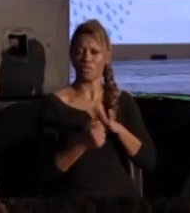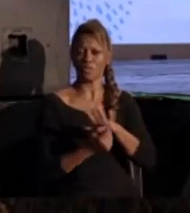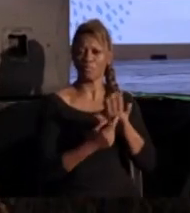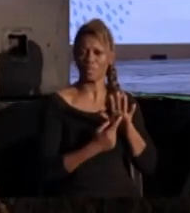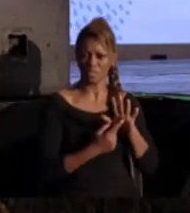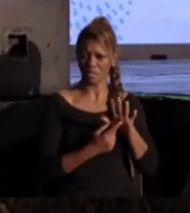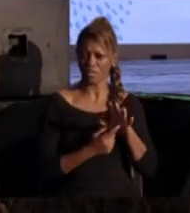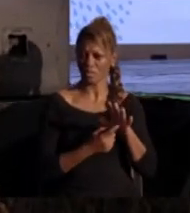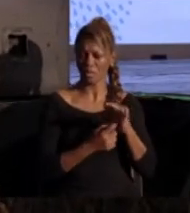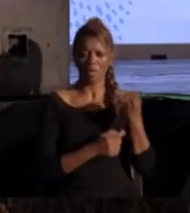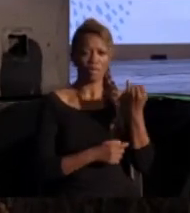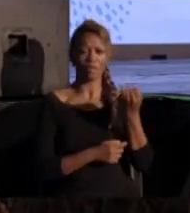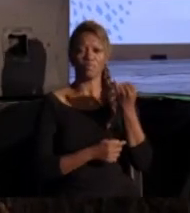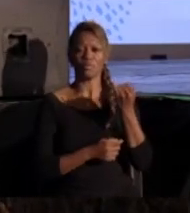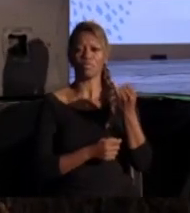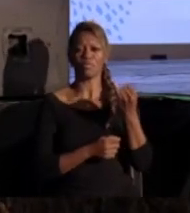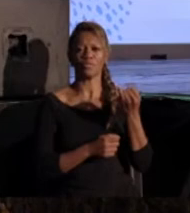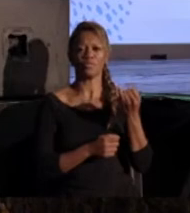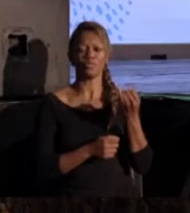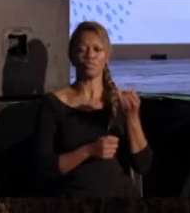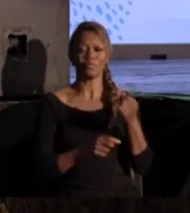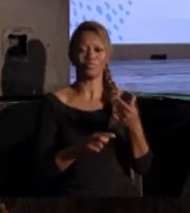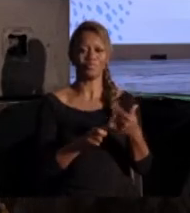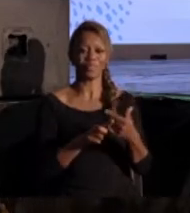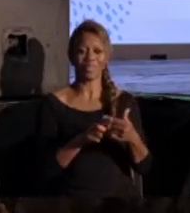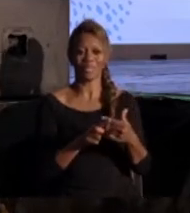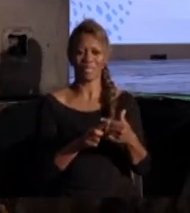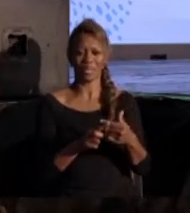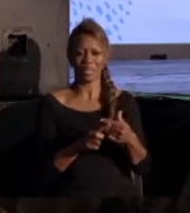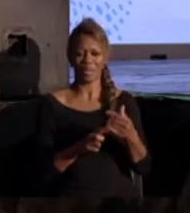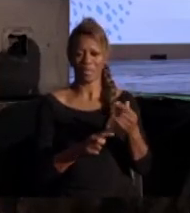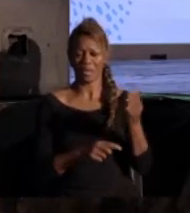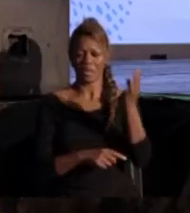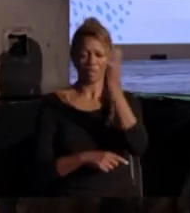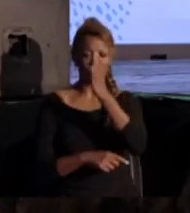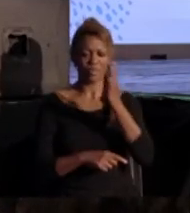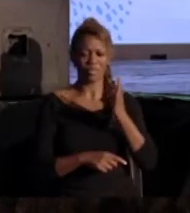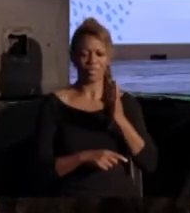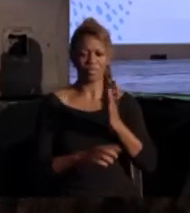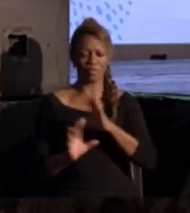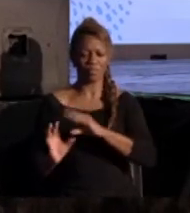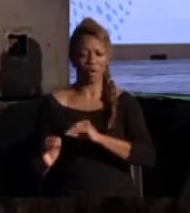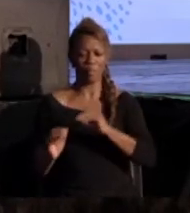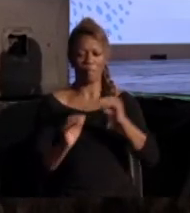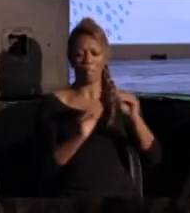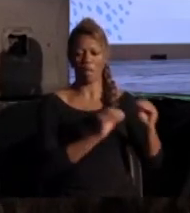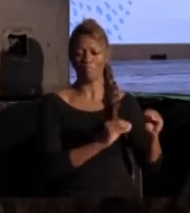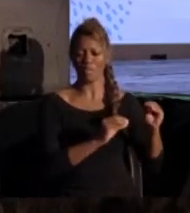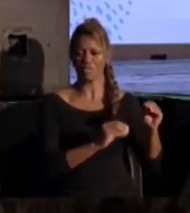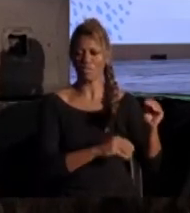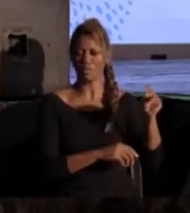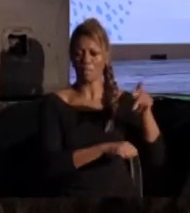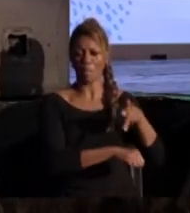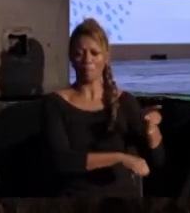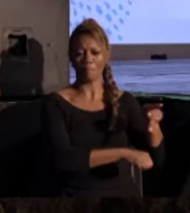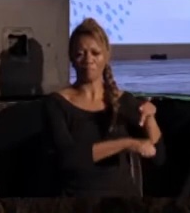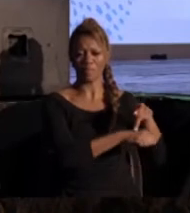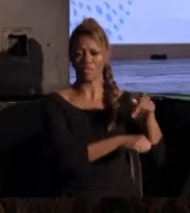são interessantes, porque quando eu saí do Brasil para ir para Moçambique, eu saí